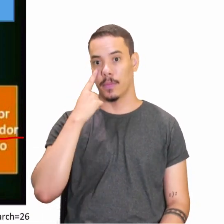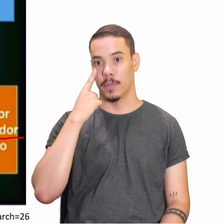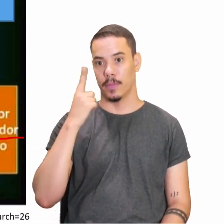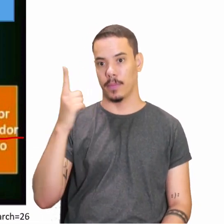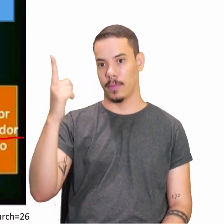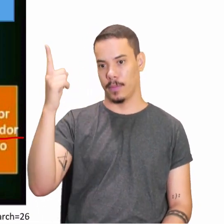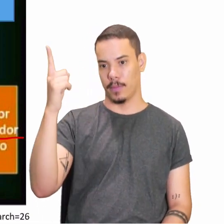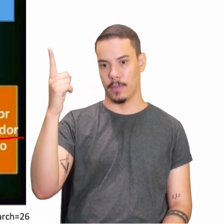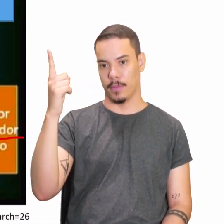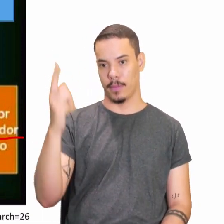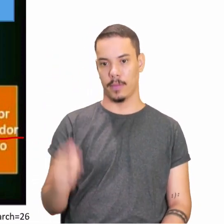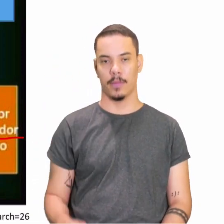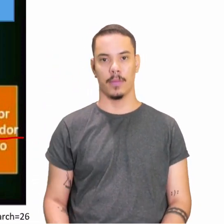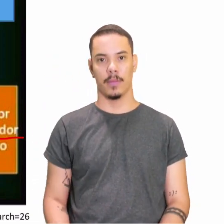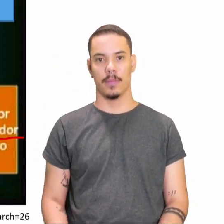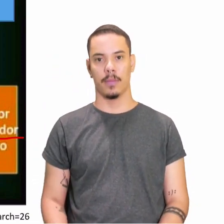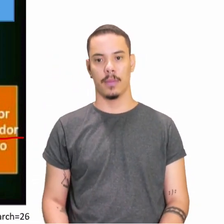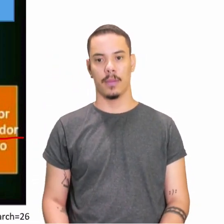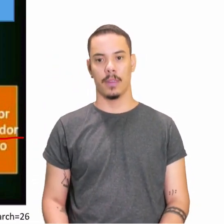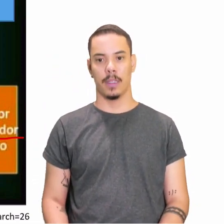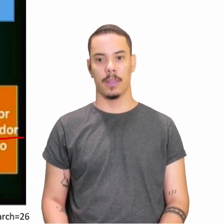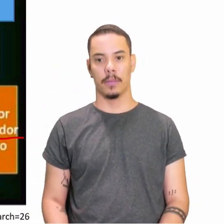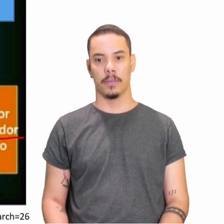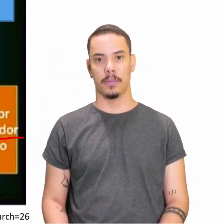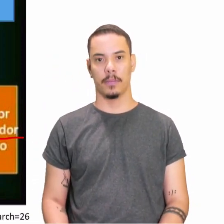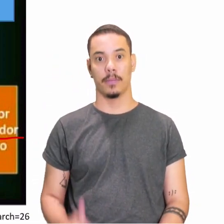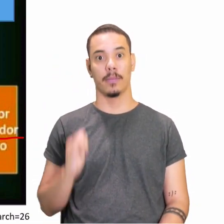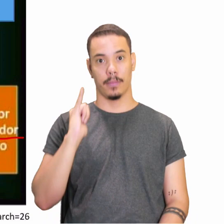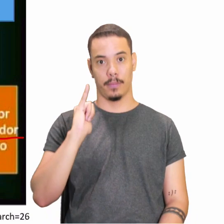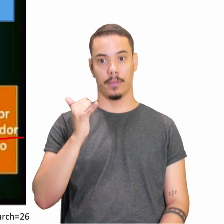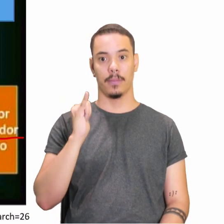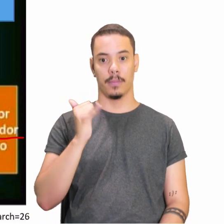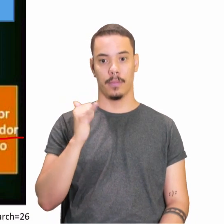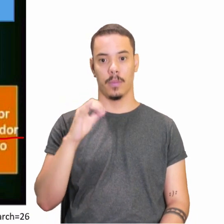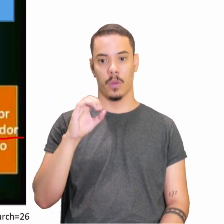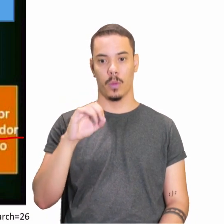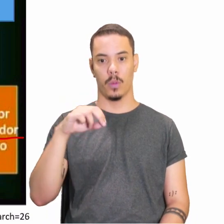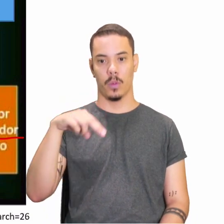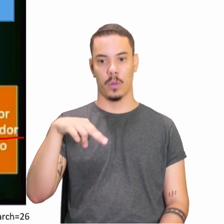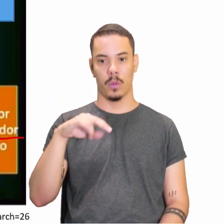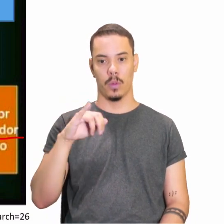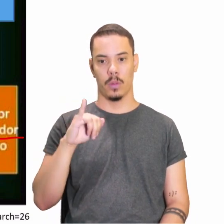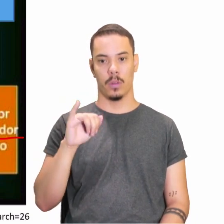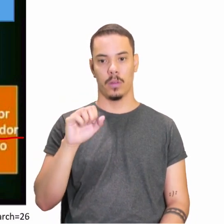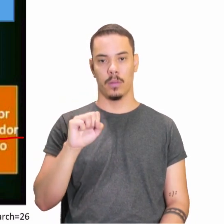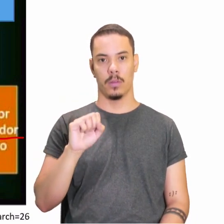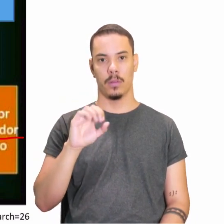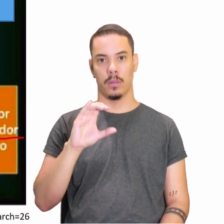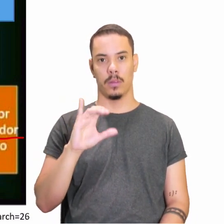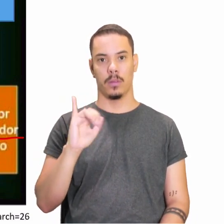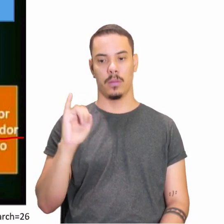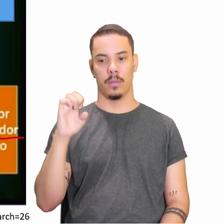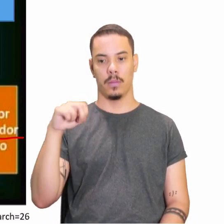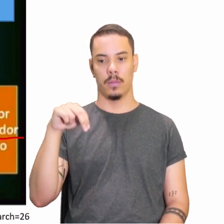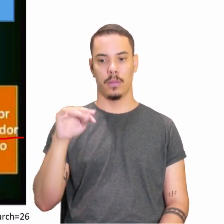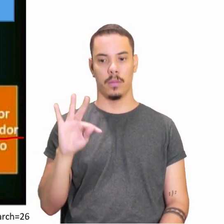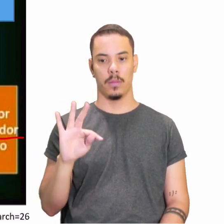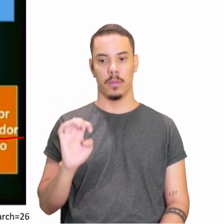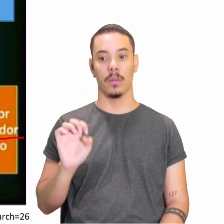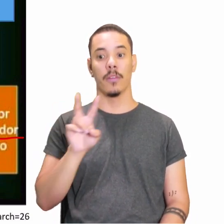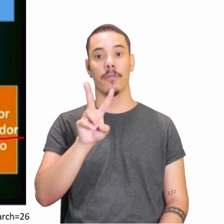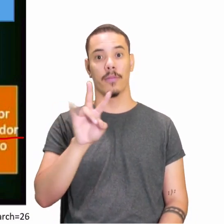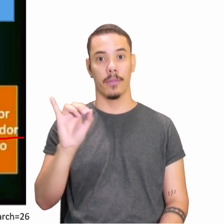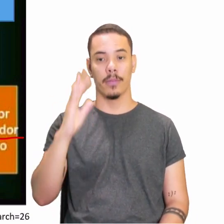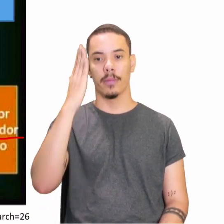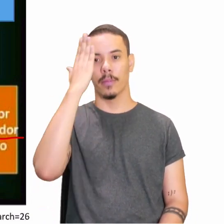legal, esse narrador onisciente, que ele vai saber